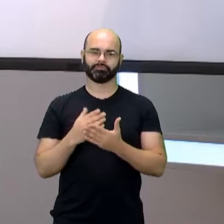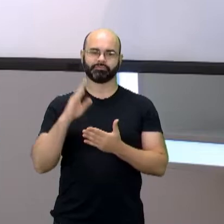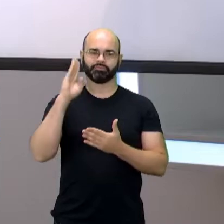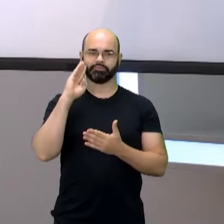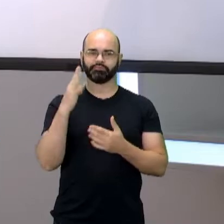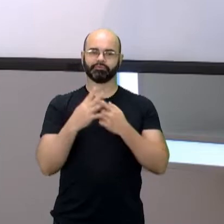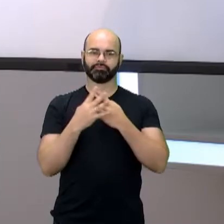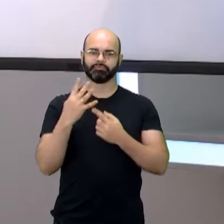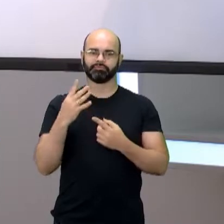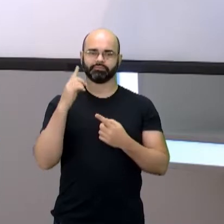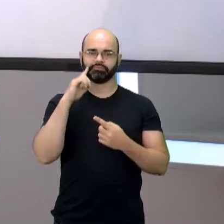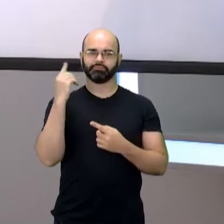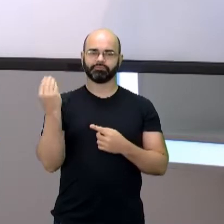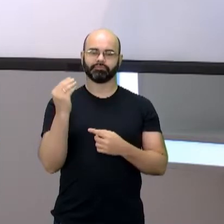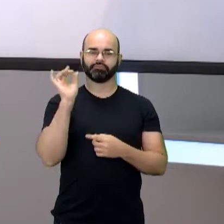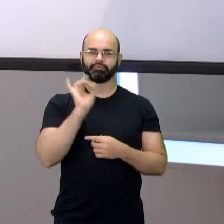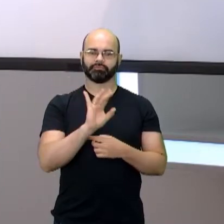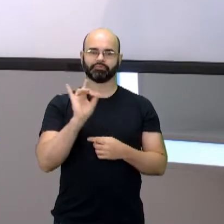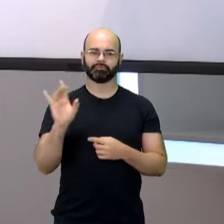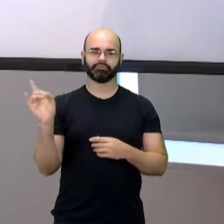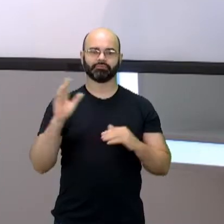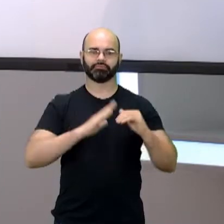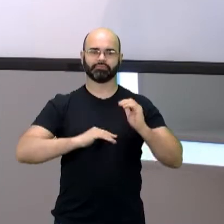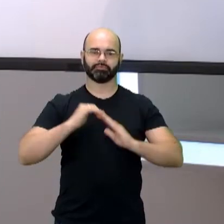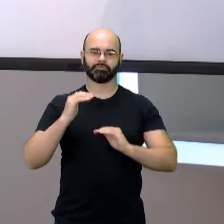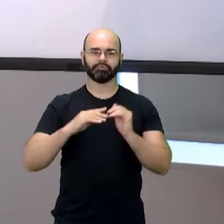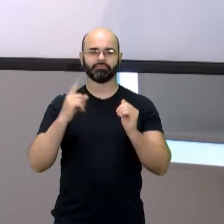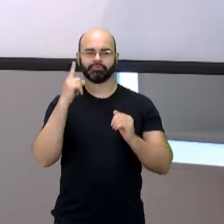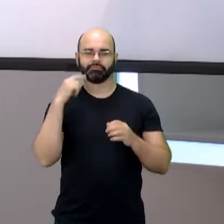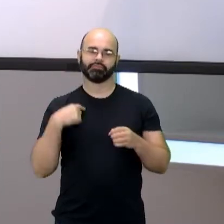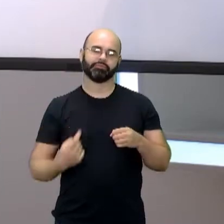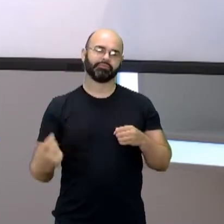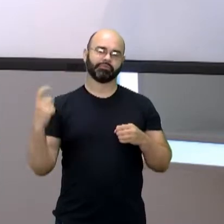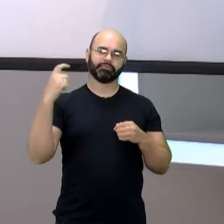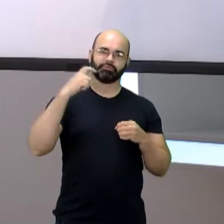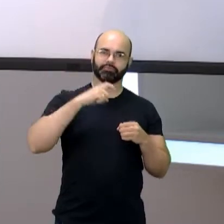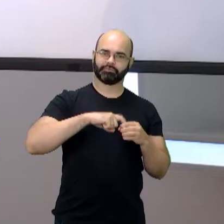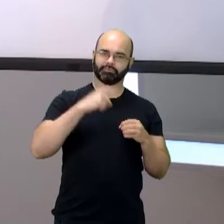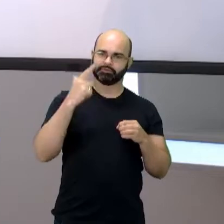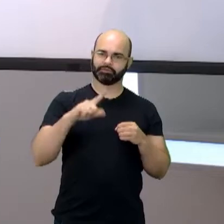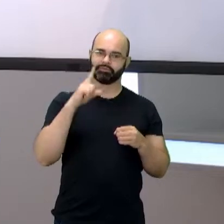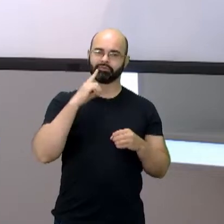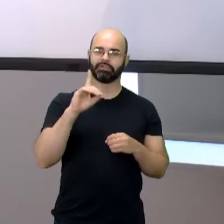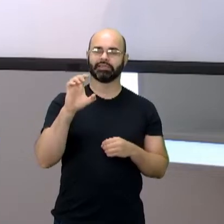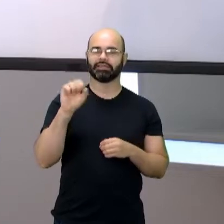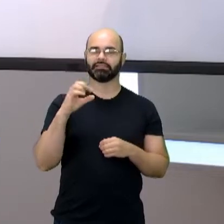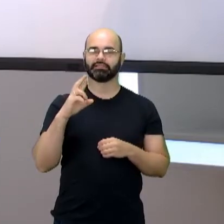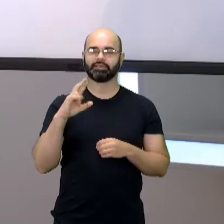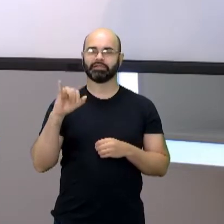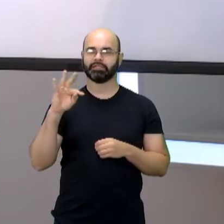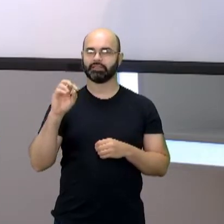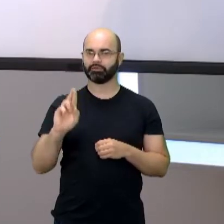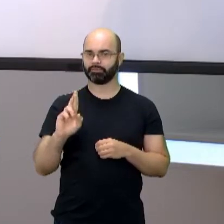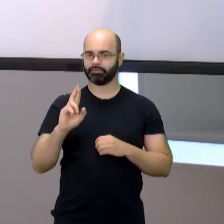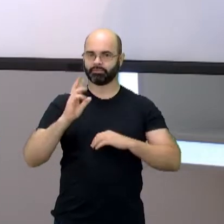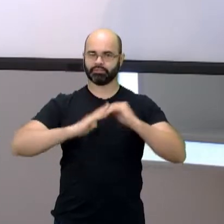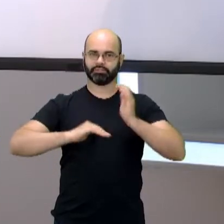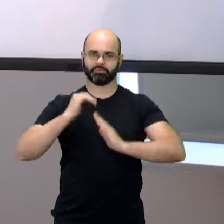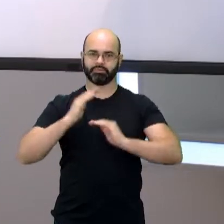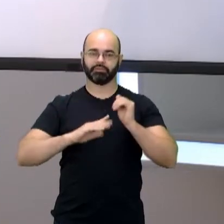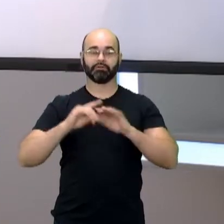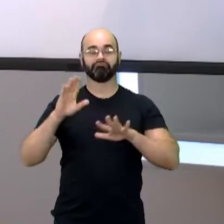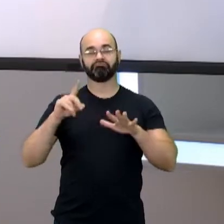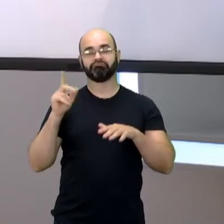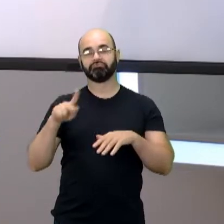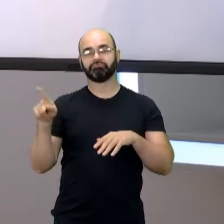verão as 4 habilidades, cada uma habilidade. Voltando, nós temos o descritor da habilidade. Então pode ser que o professor